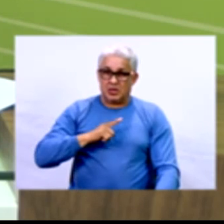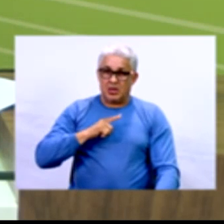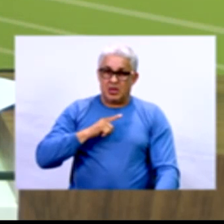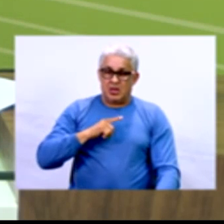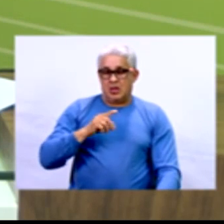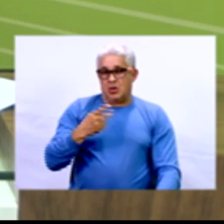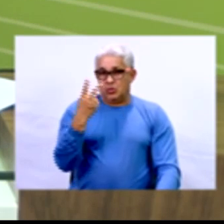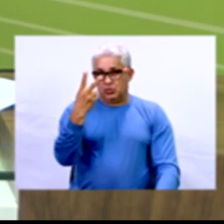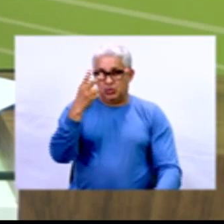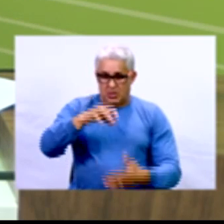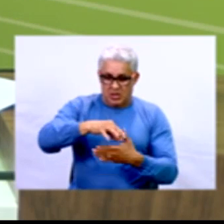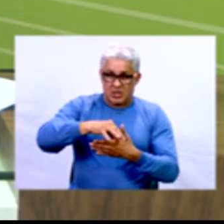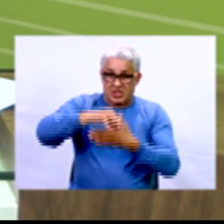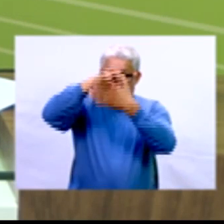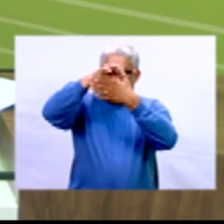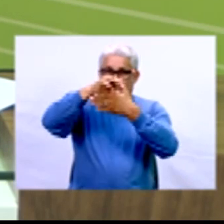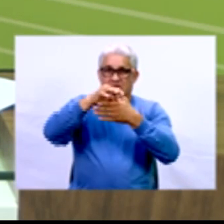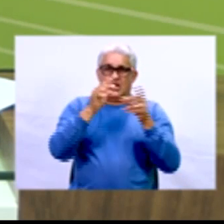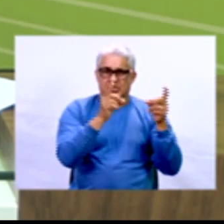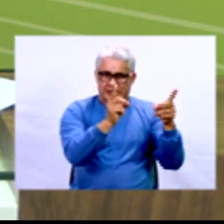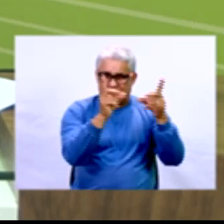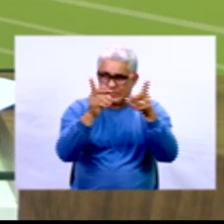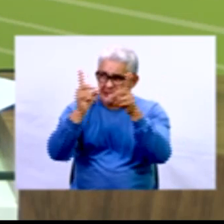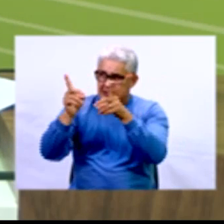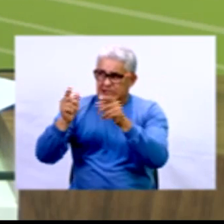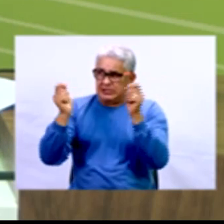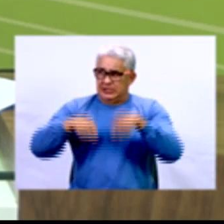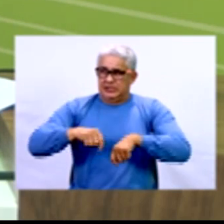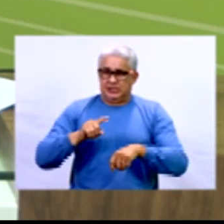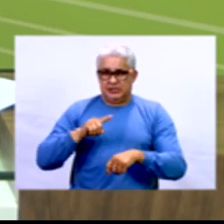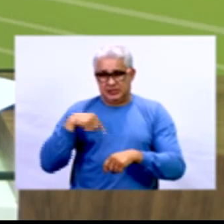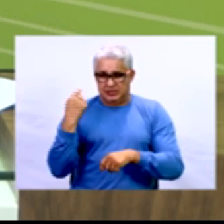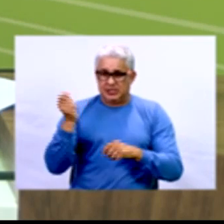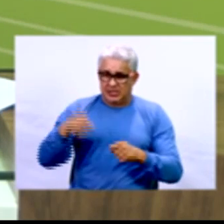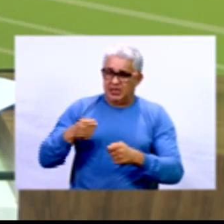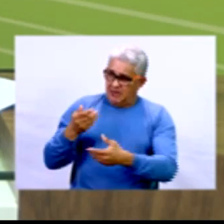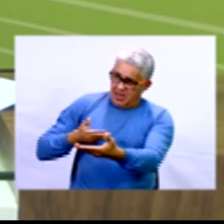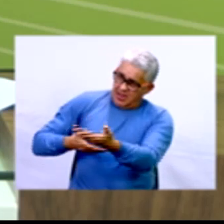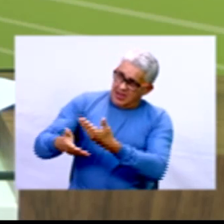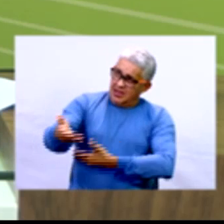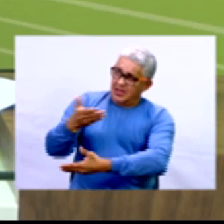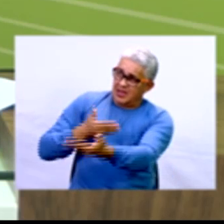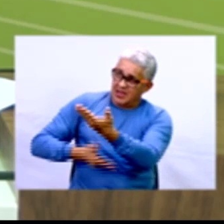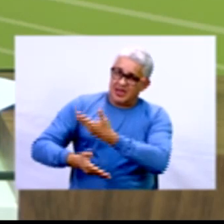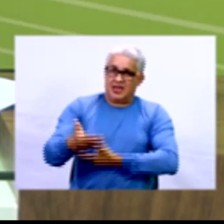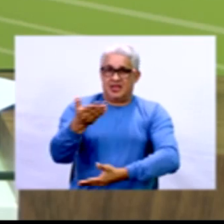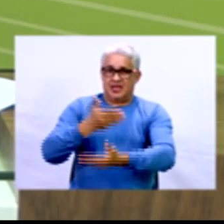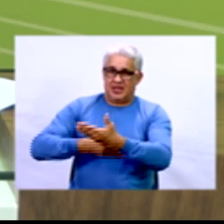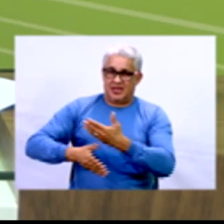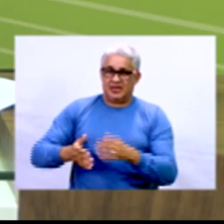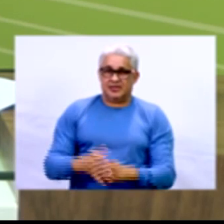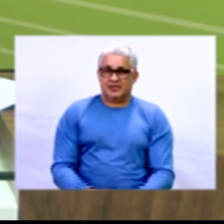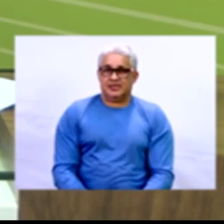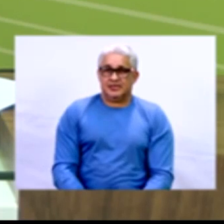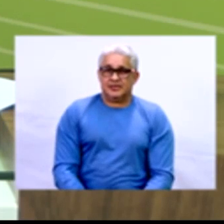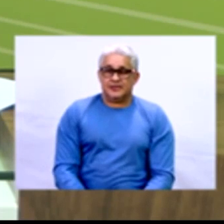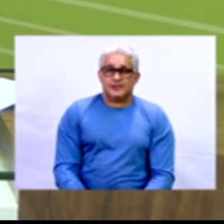essas consoles fazem com que nós possamos interagir de uma forma muito ampla.